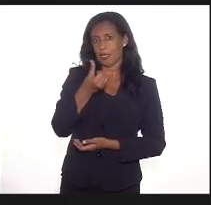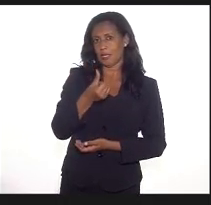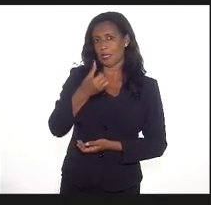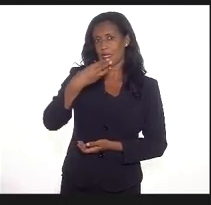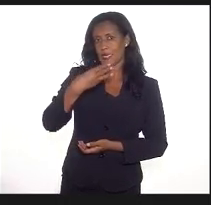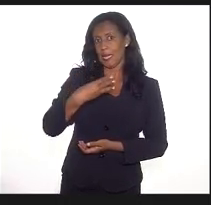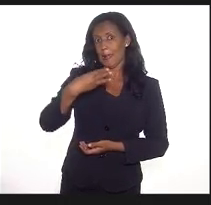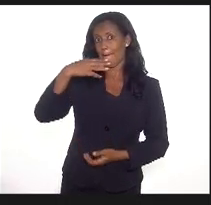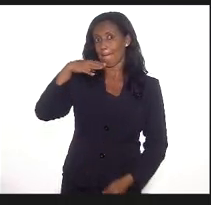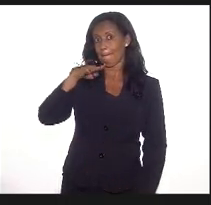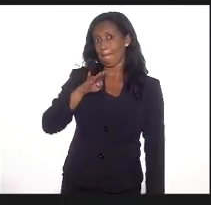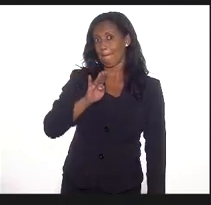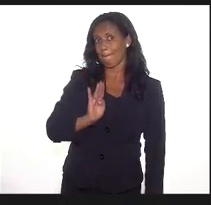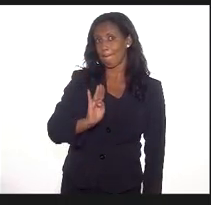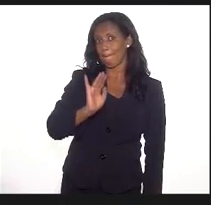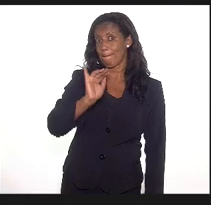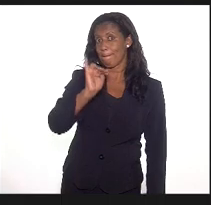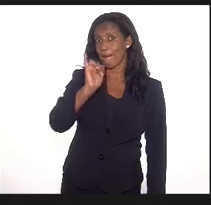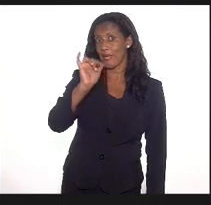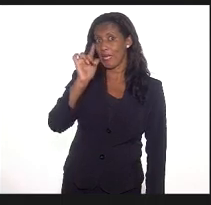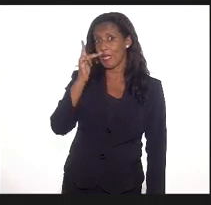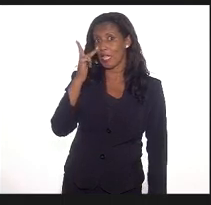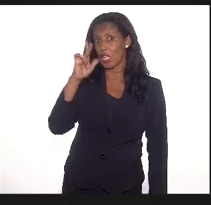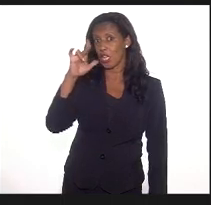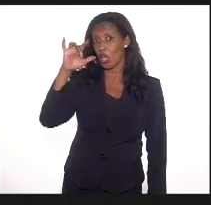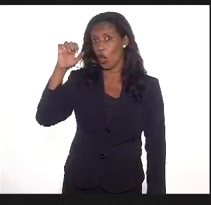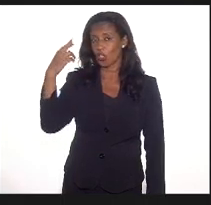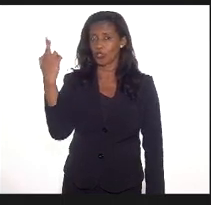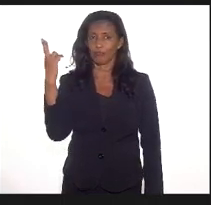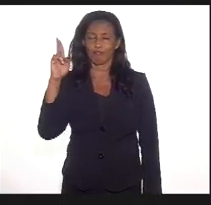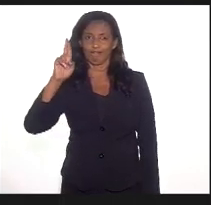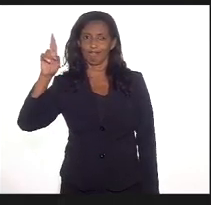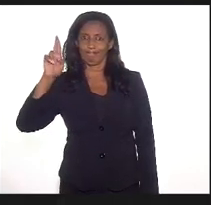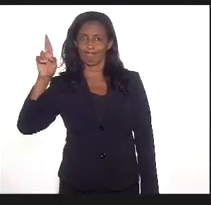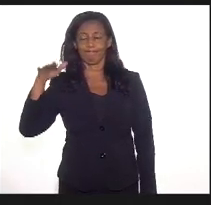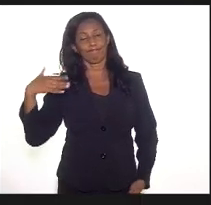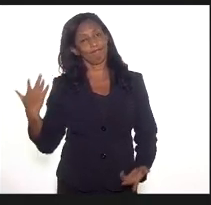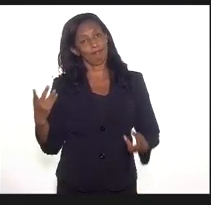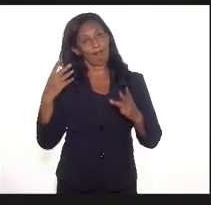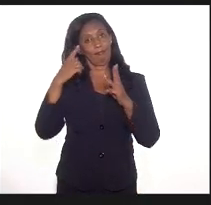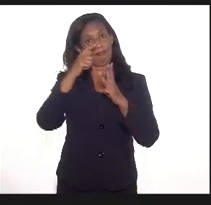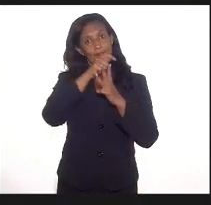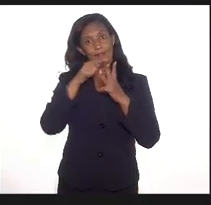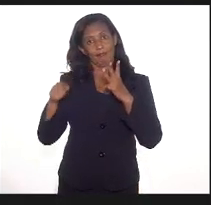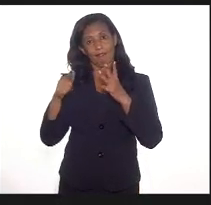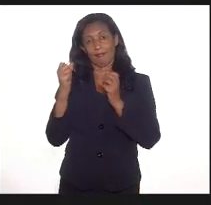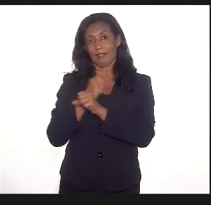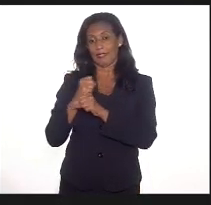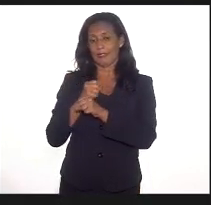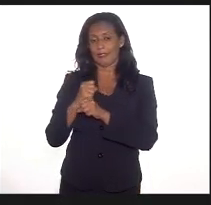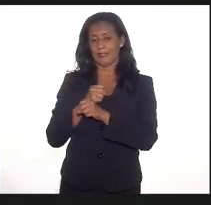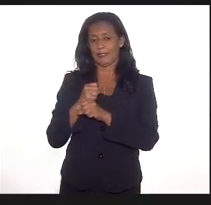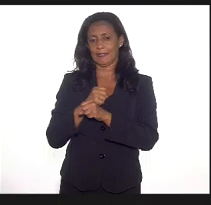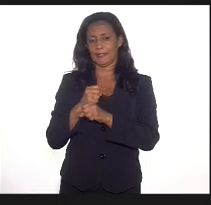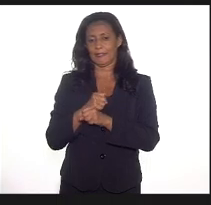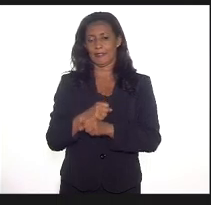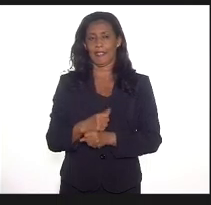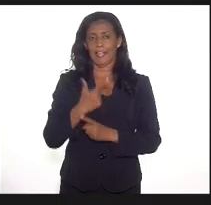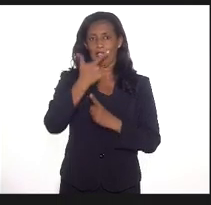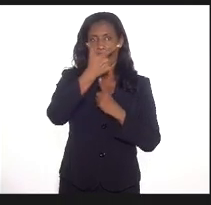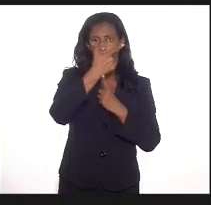bilhões de reais, que é, em três anos, isto é, 21,